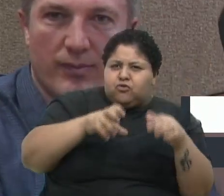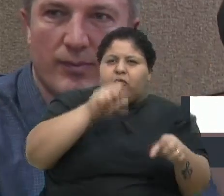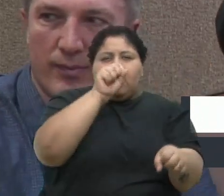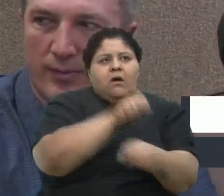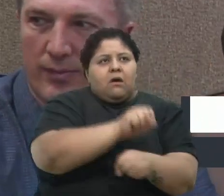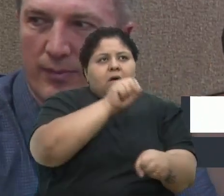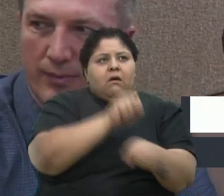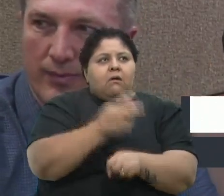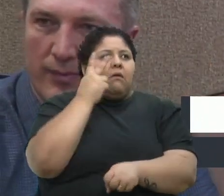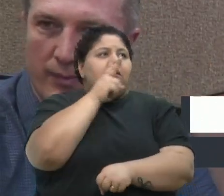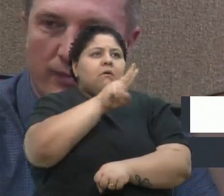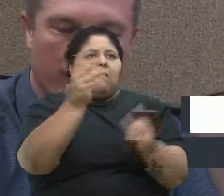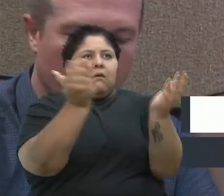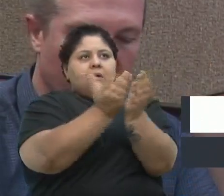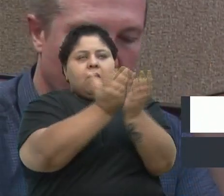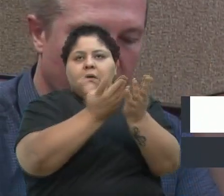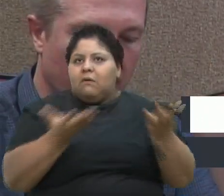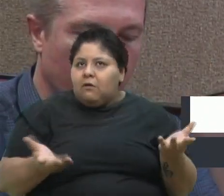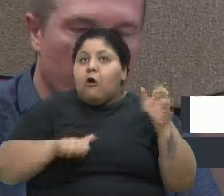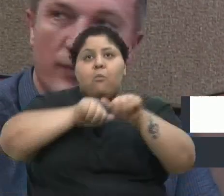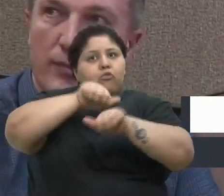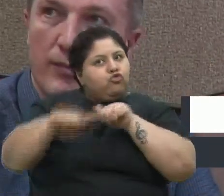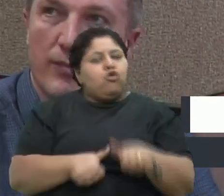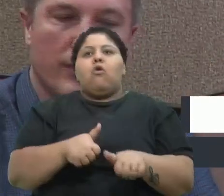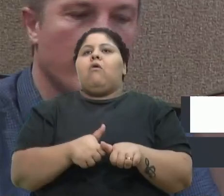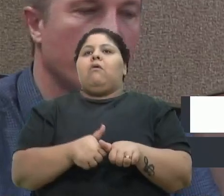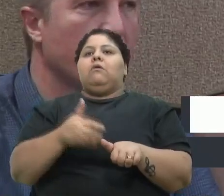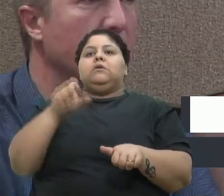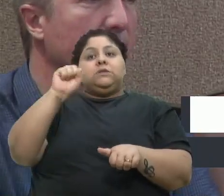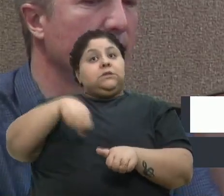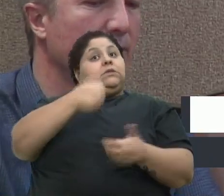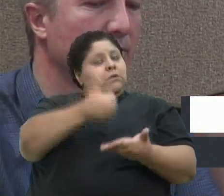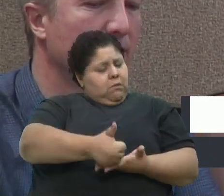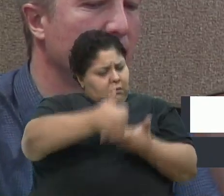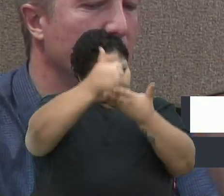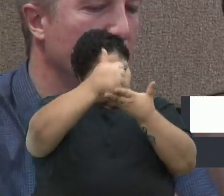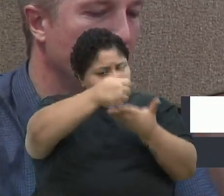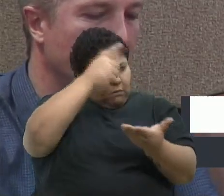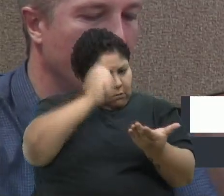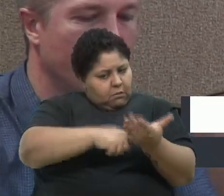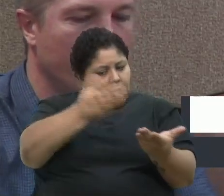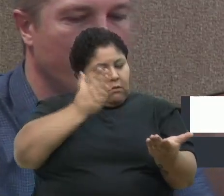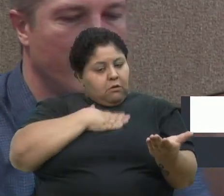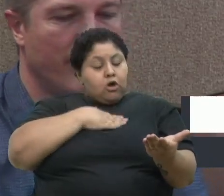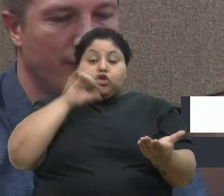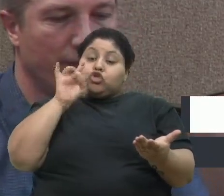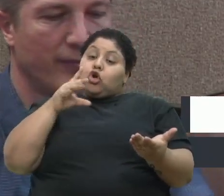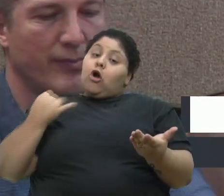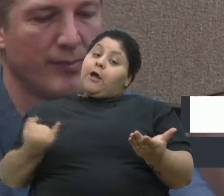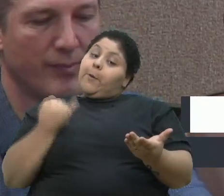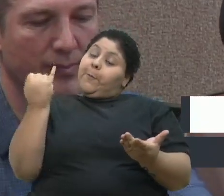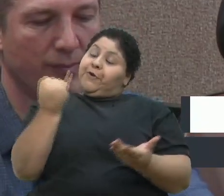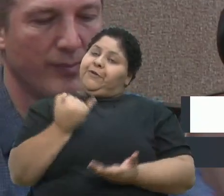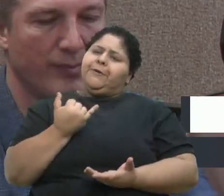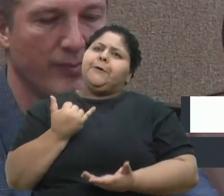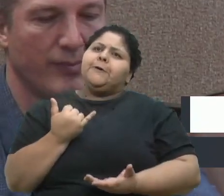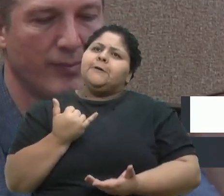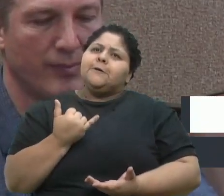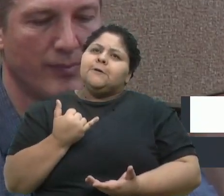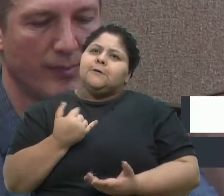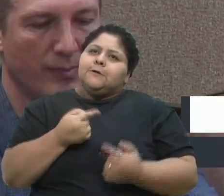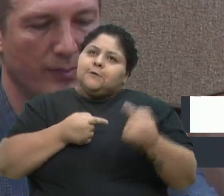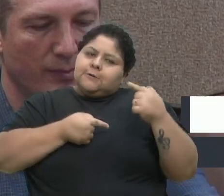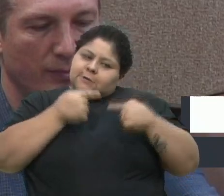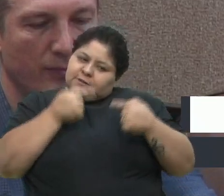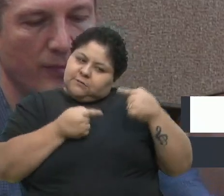Mudou completamente. Sou a favor, contem comigo. Só é importante discutir